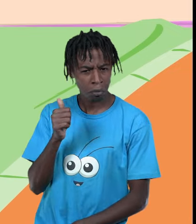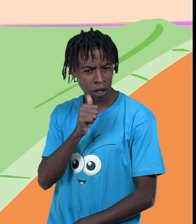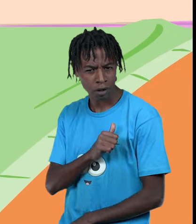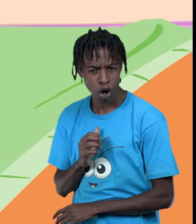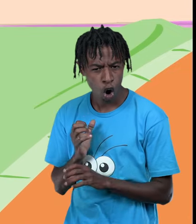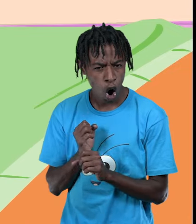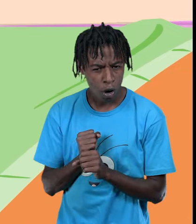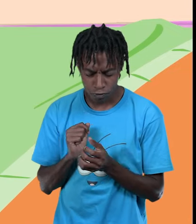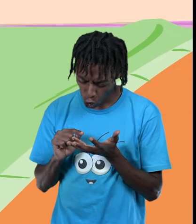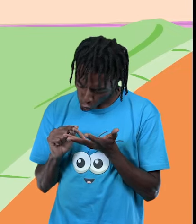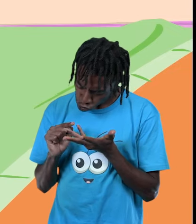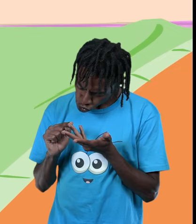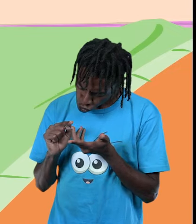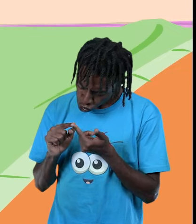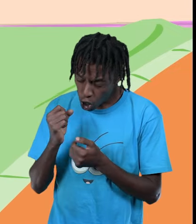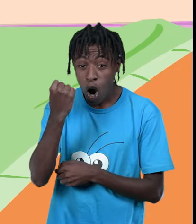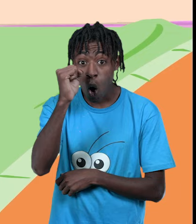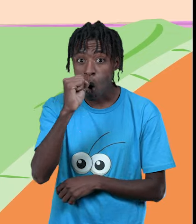Mariana conta oito